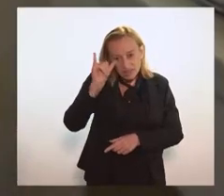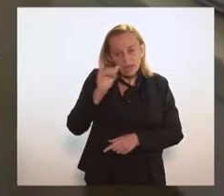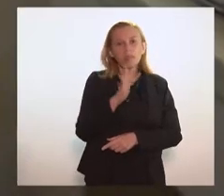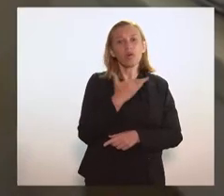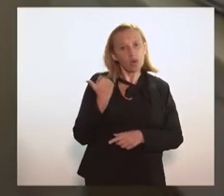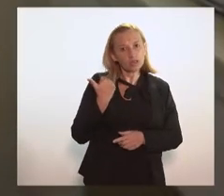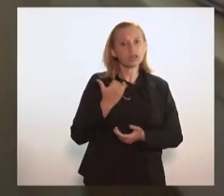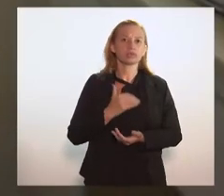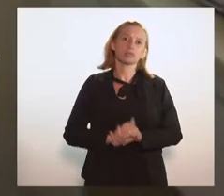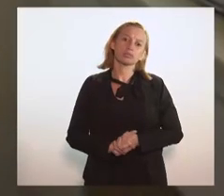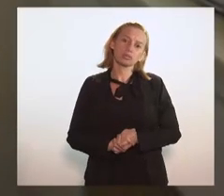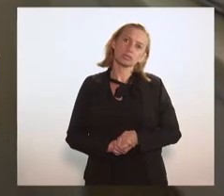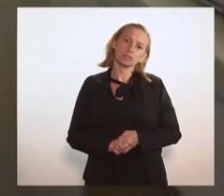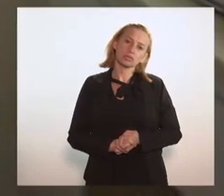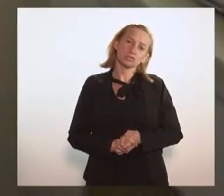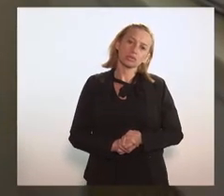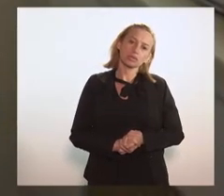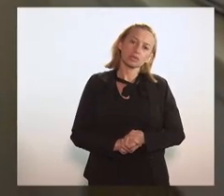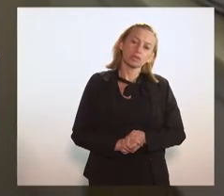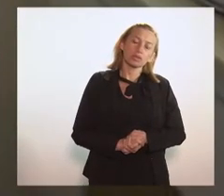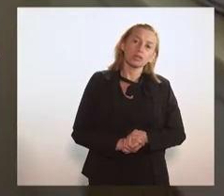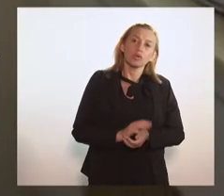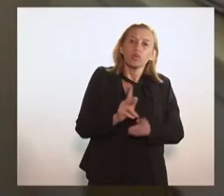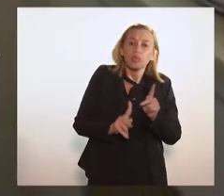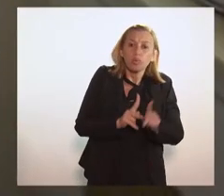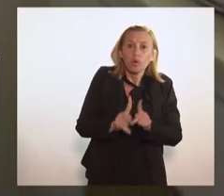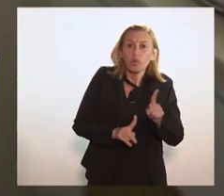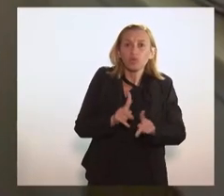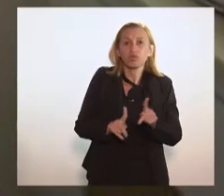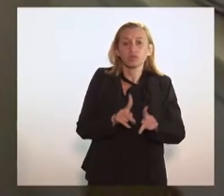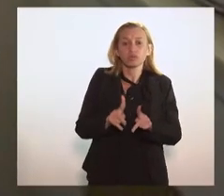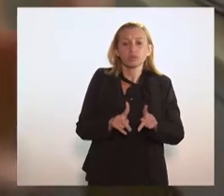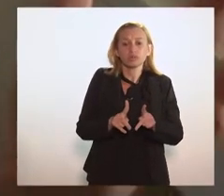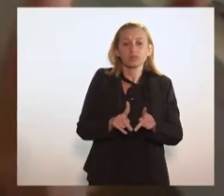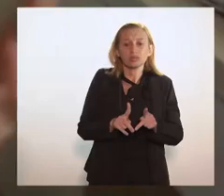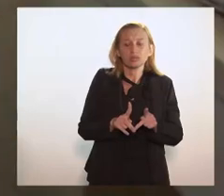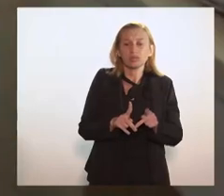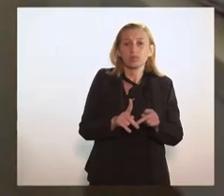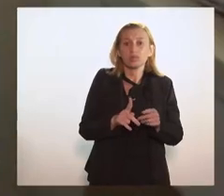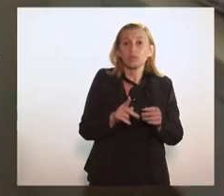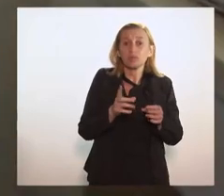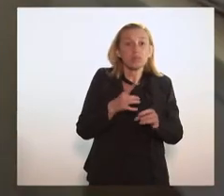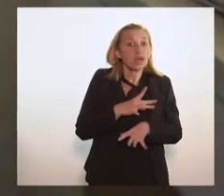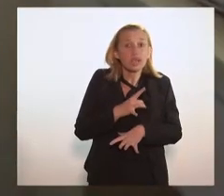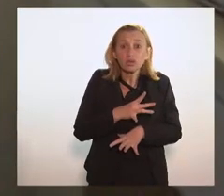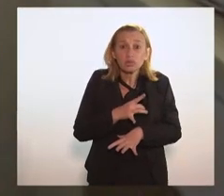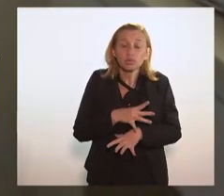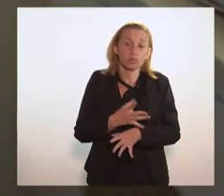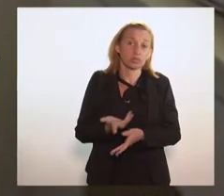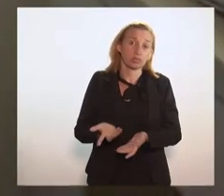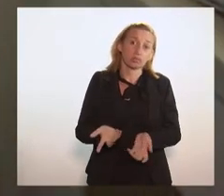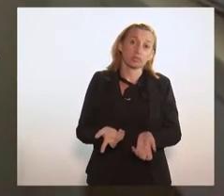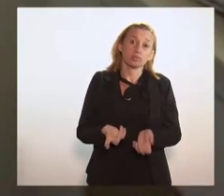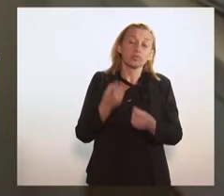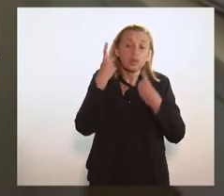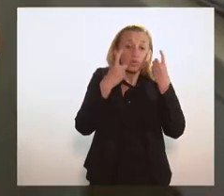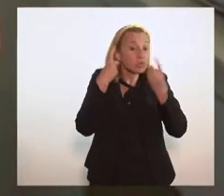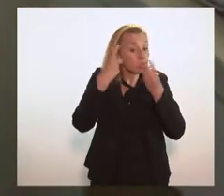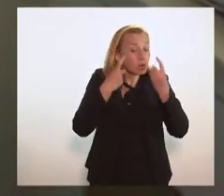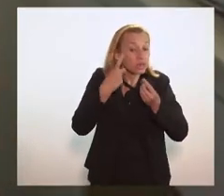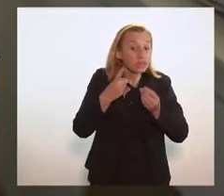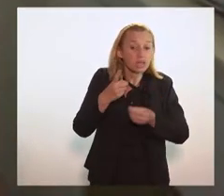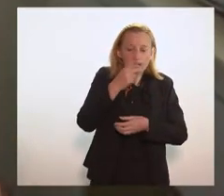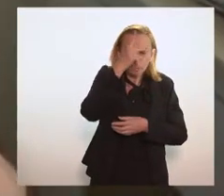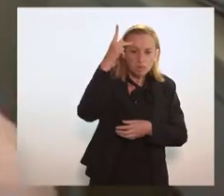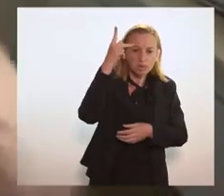morte. A população está em pânico. O pessoal da saúde